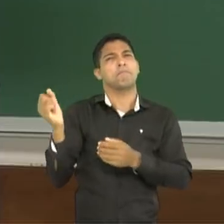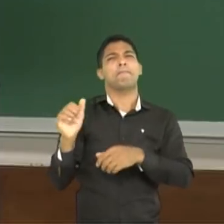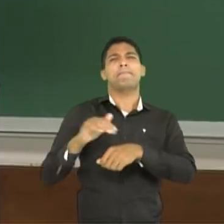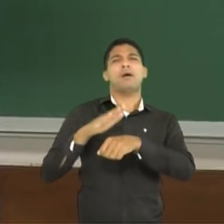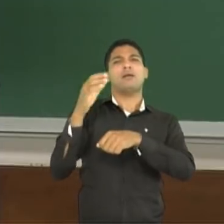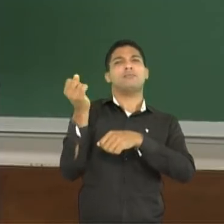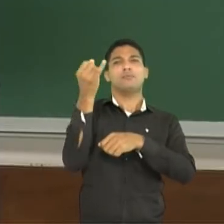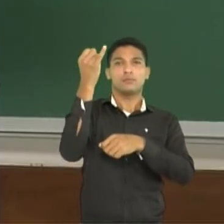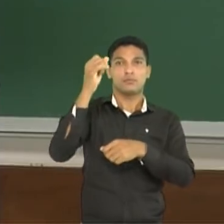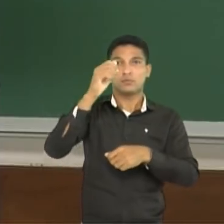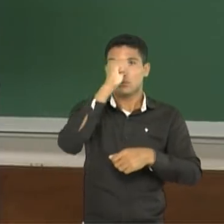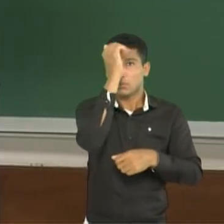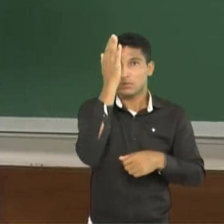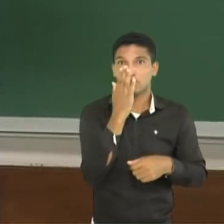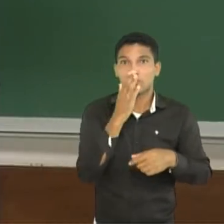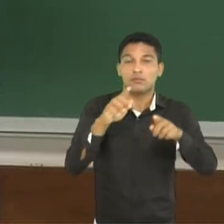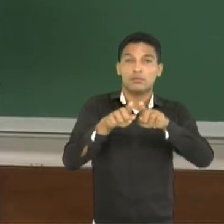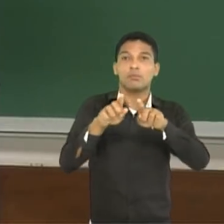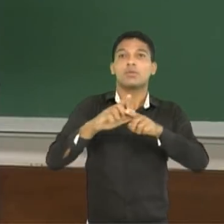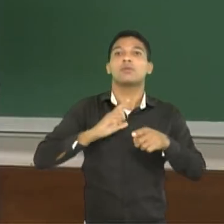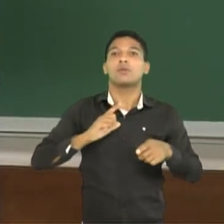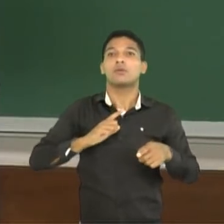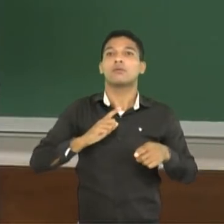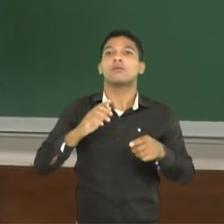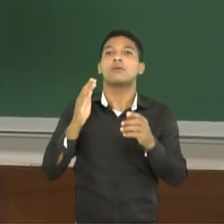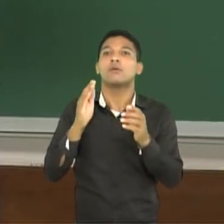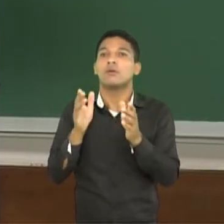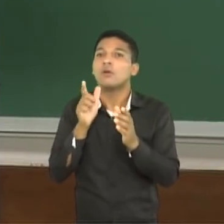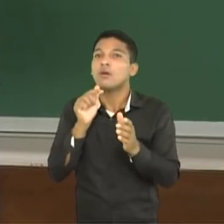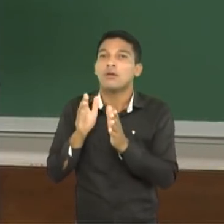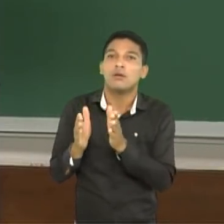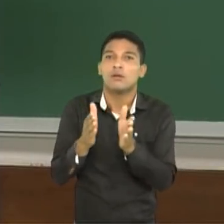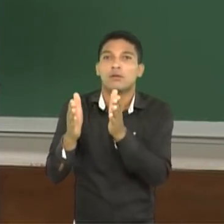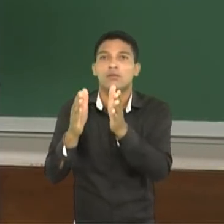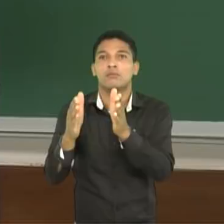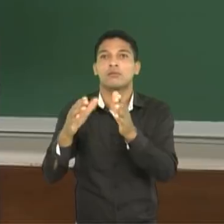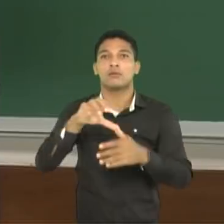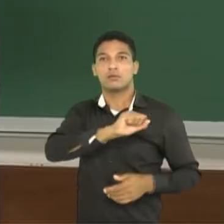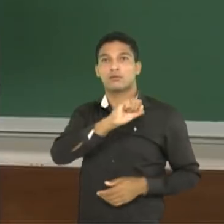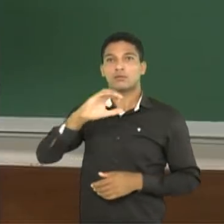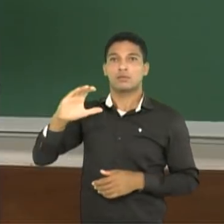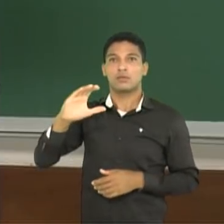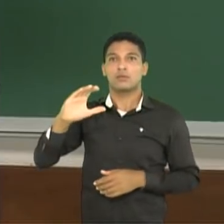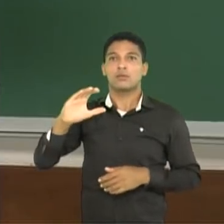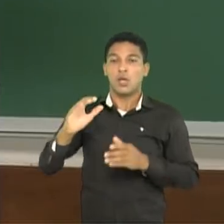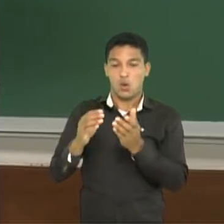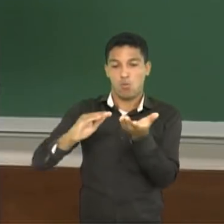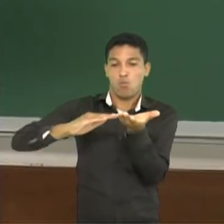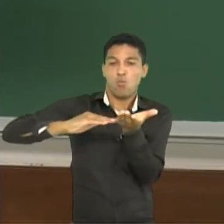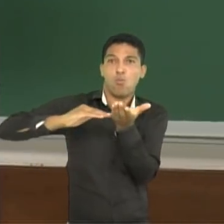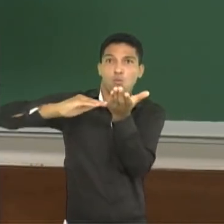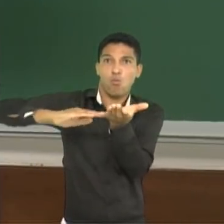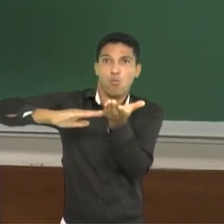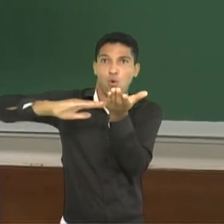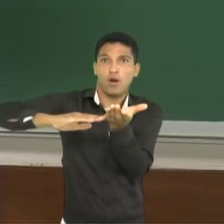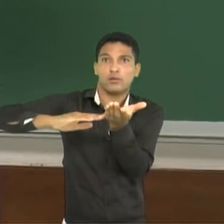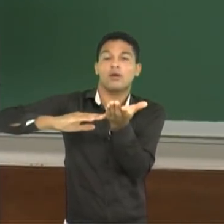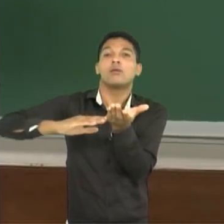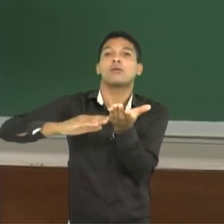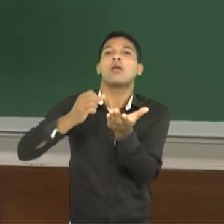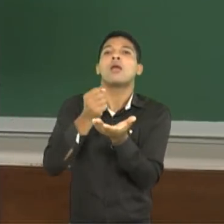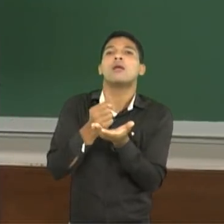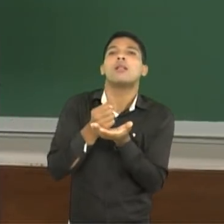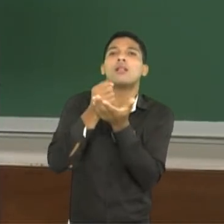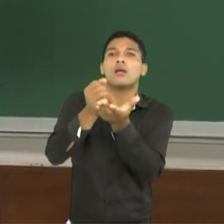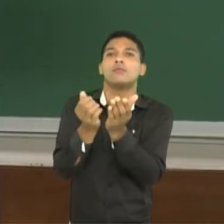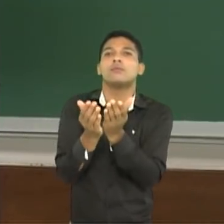né? Ainda nós vamos ter ali os de Santa Catarina, que são exportadores do carvão mineral, que é justamente explorado em algumas áreas de